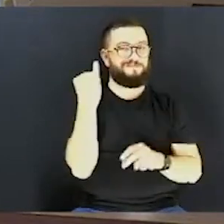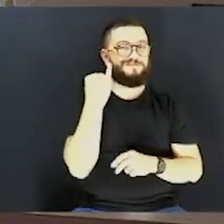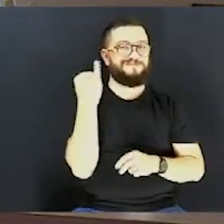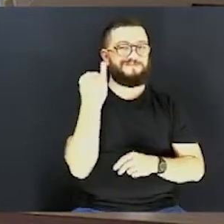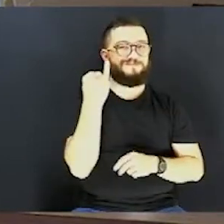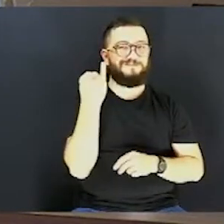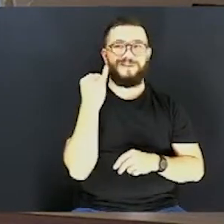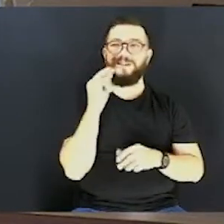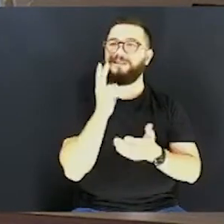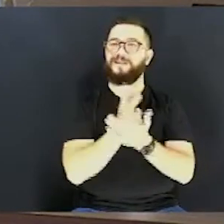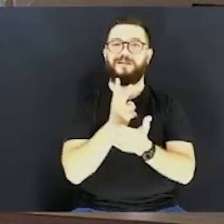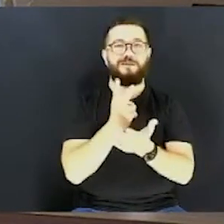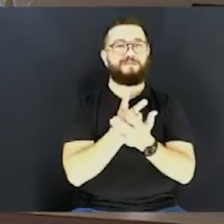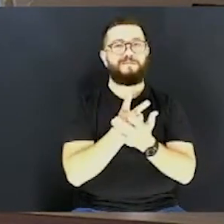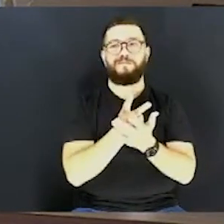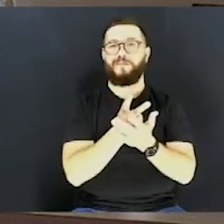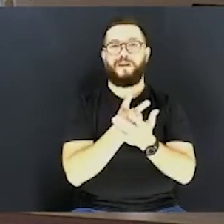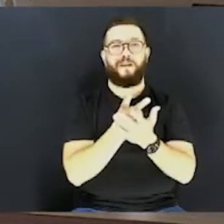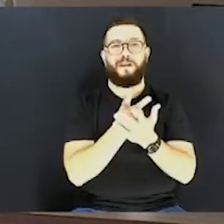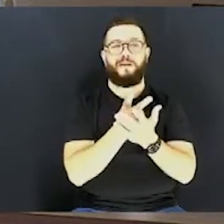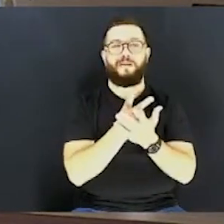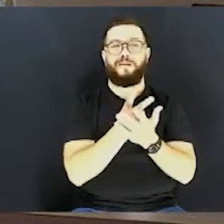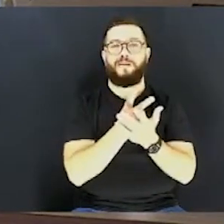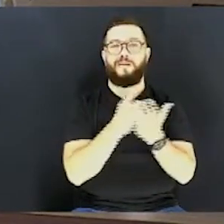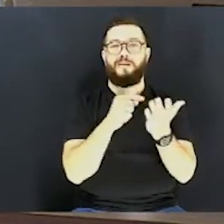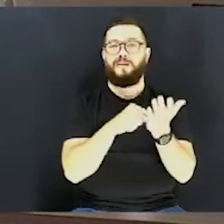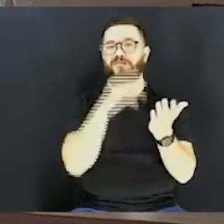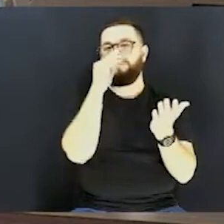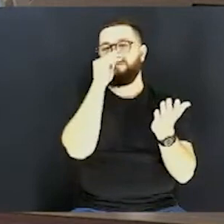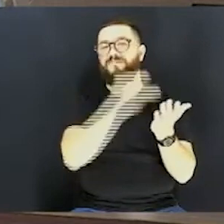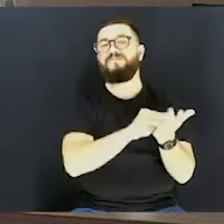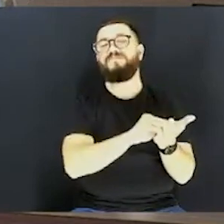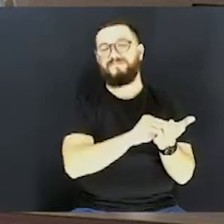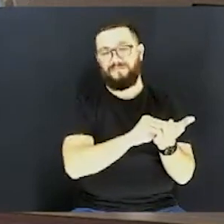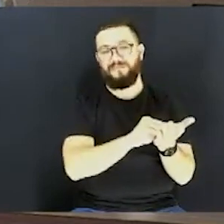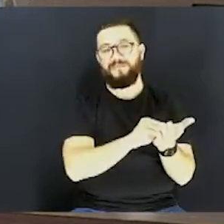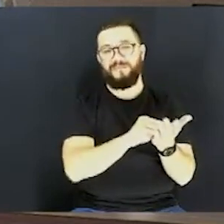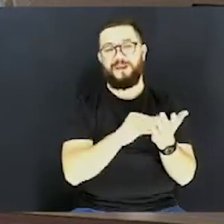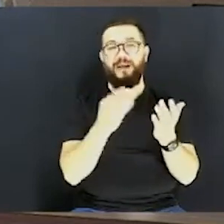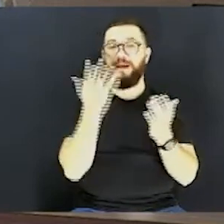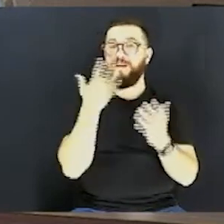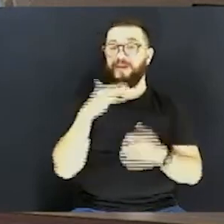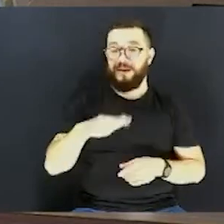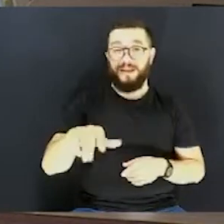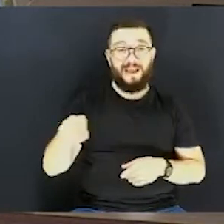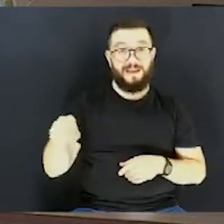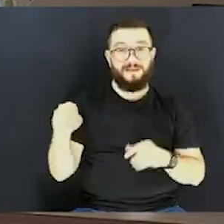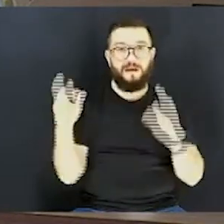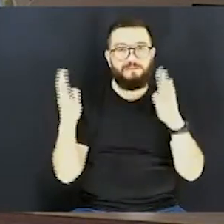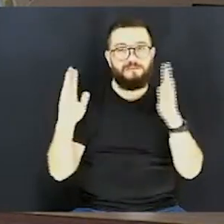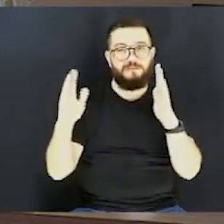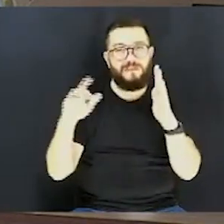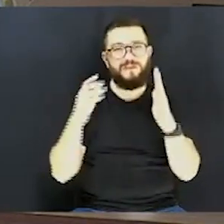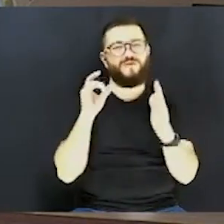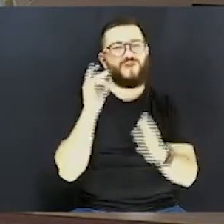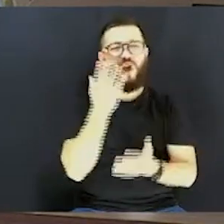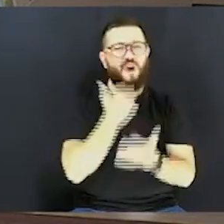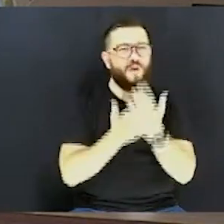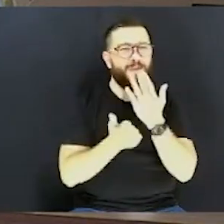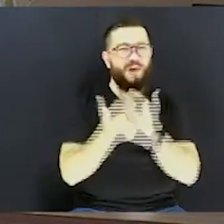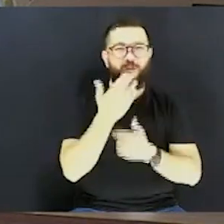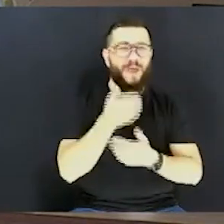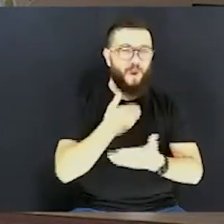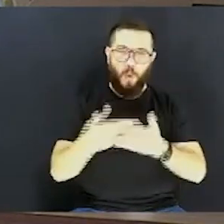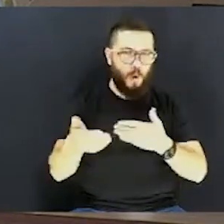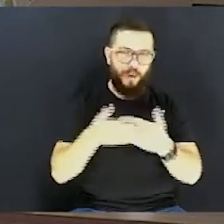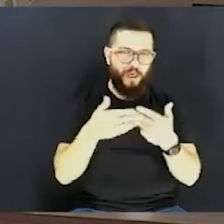né? Mas a verdade é que para a criança, especialmente nessa fase de vida, não basta se alimentar, não basta comer, tem que fazer